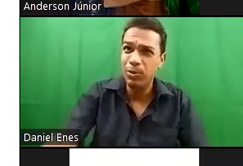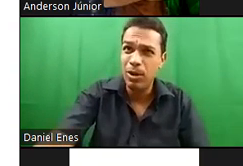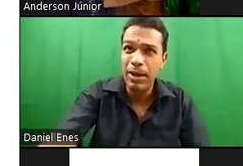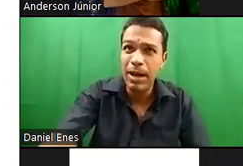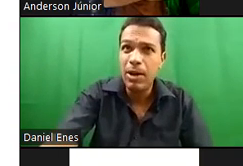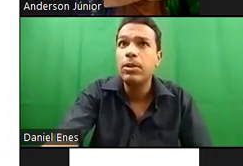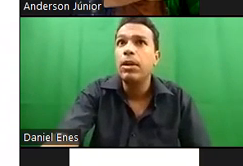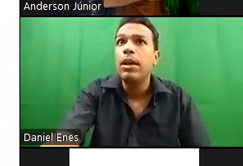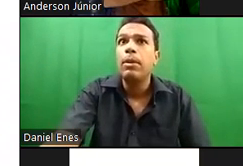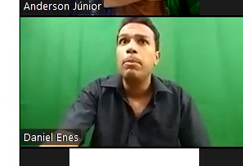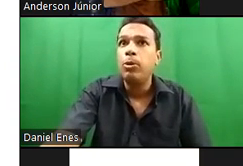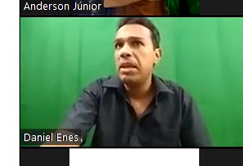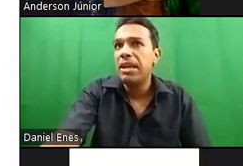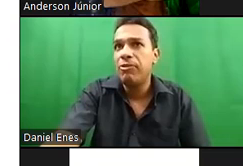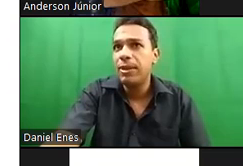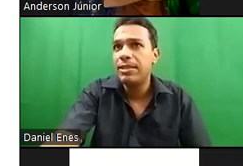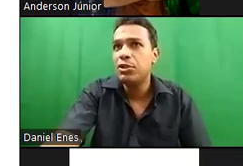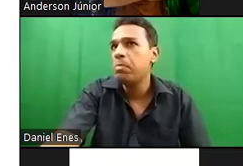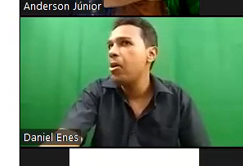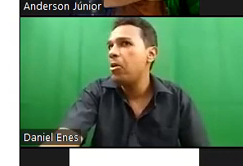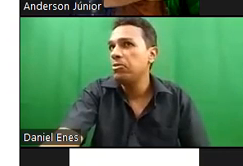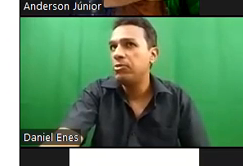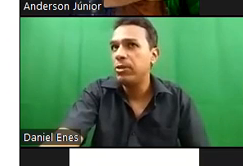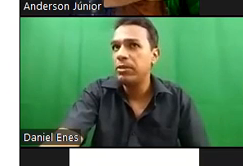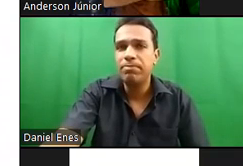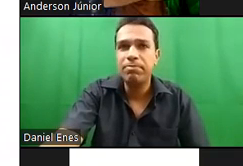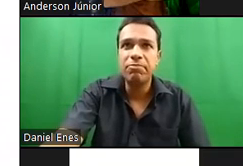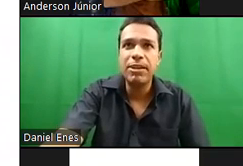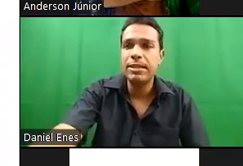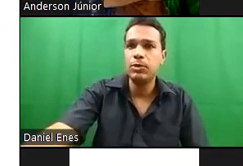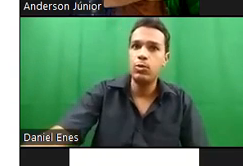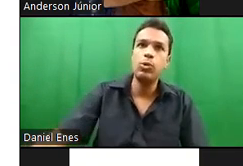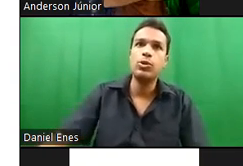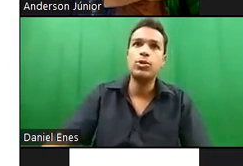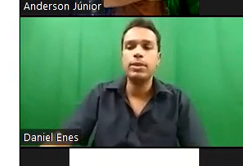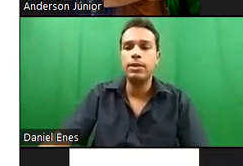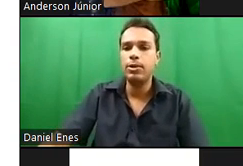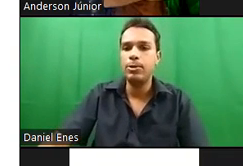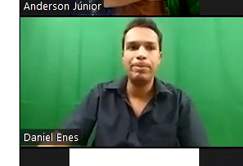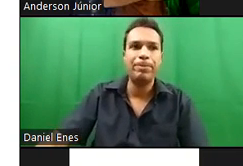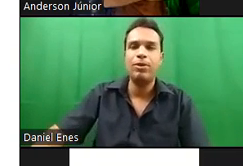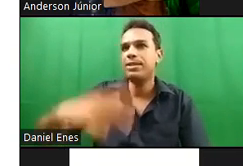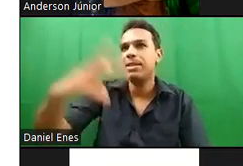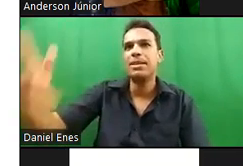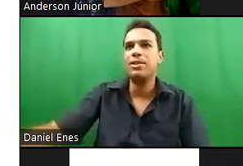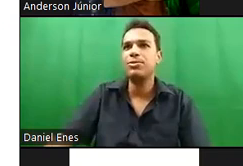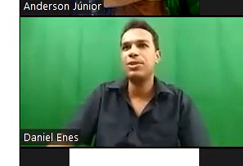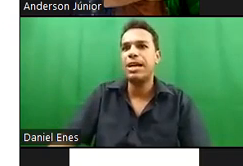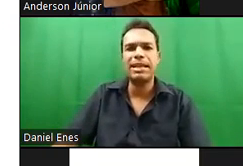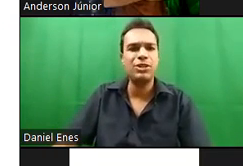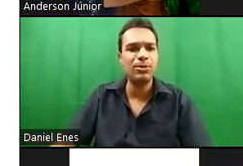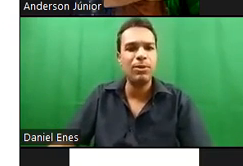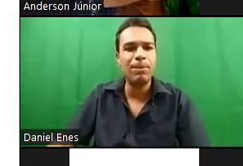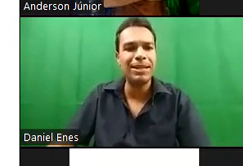isso é normal. Pô, peguei a fluência em espanhol, não foi fazendo curso, entendeu? Porra, eu fiz amizade com os